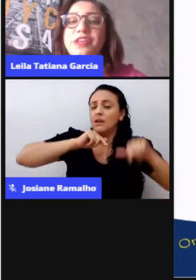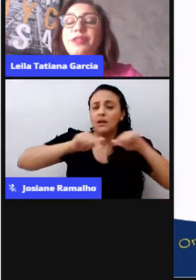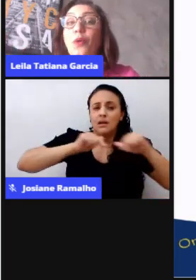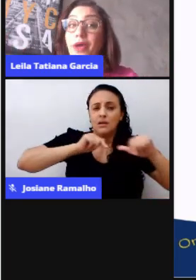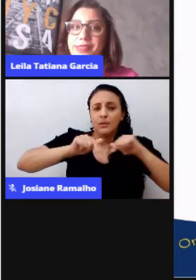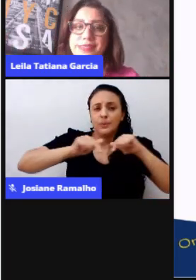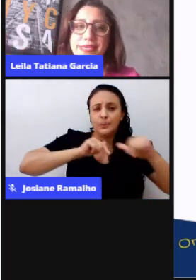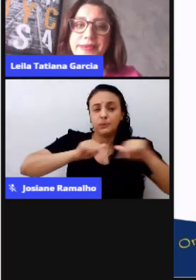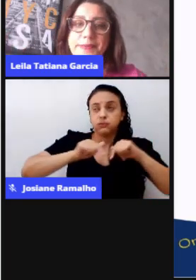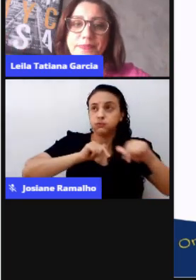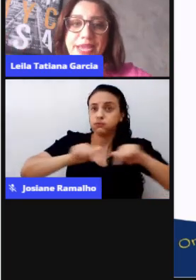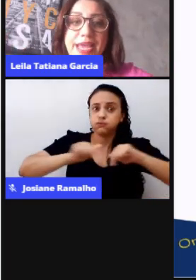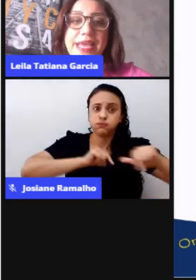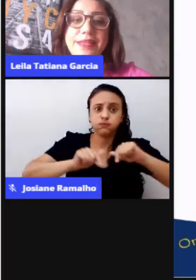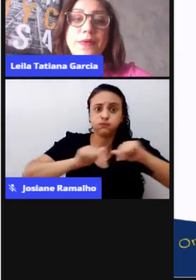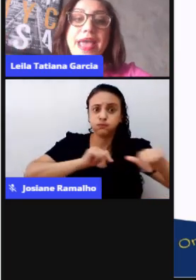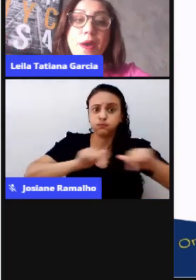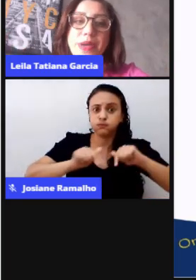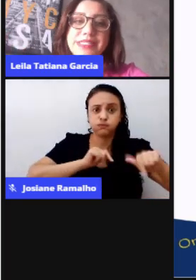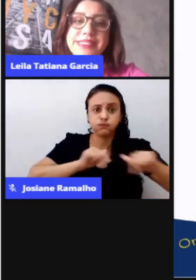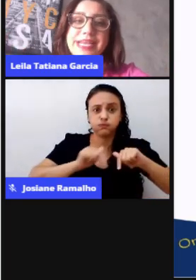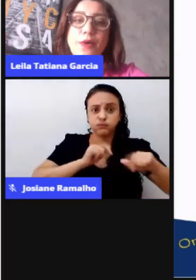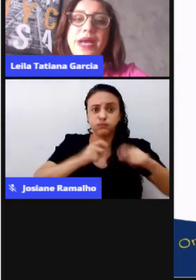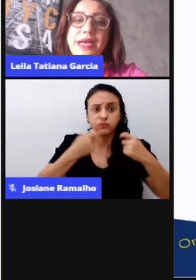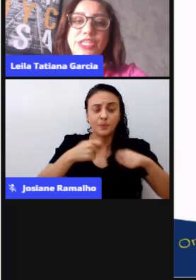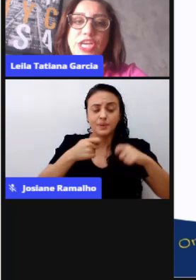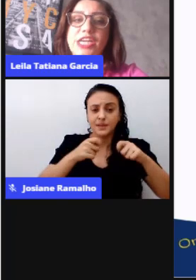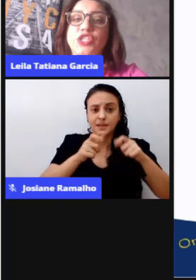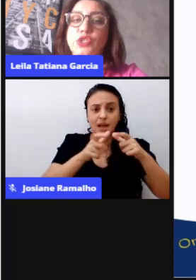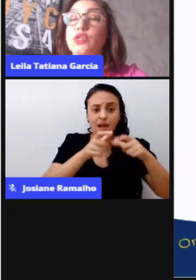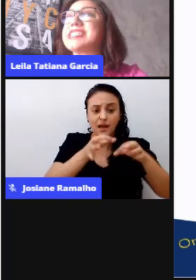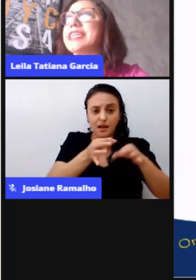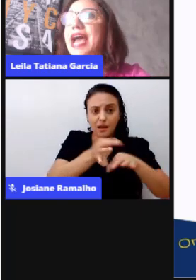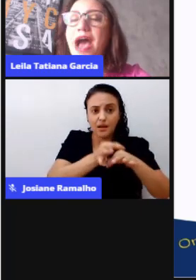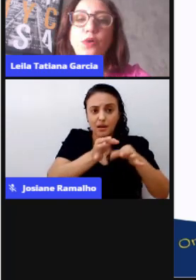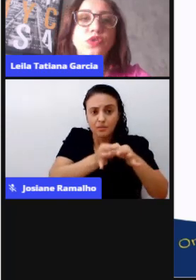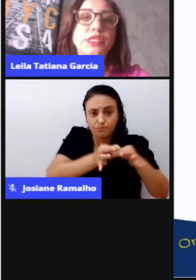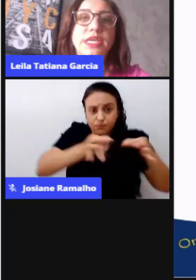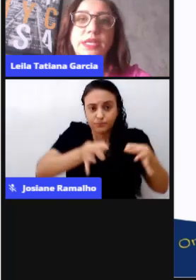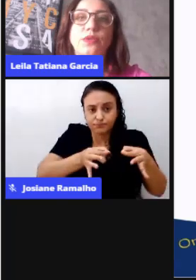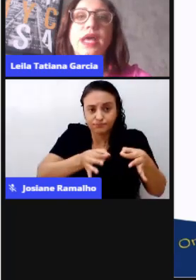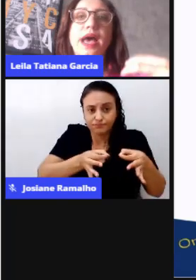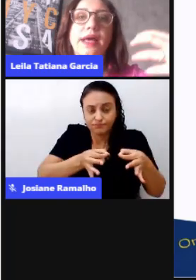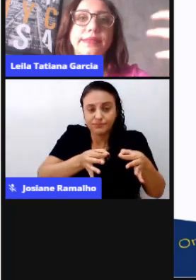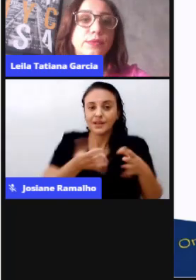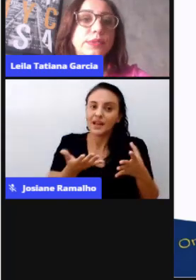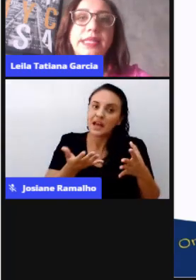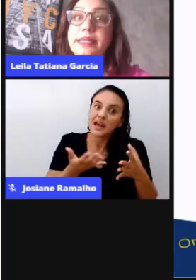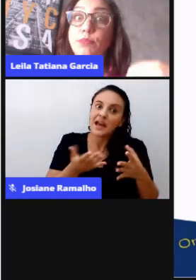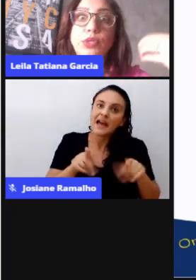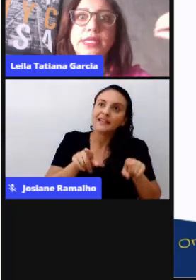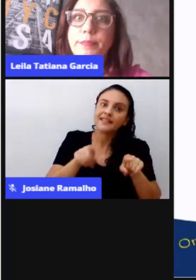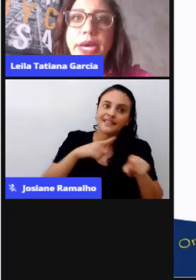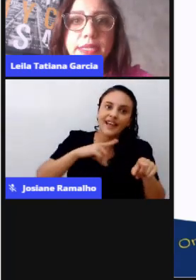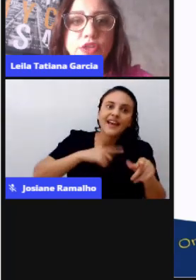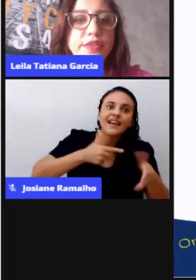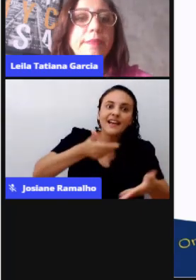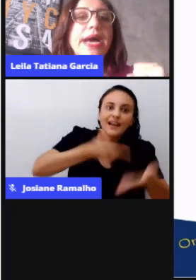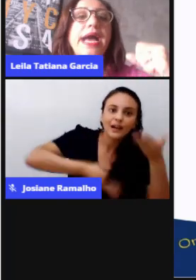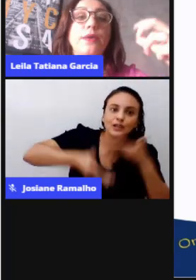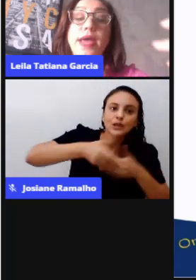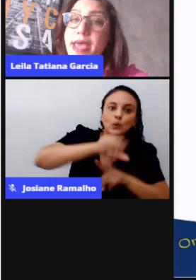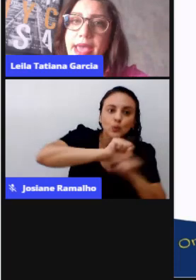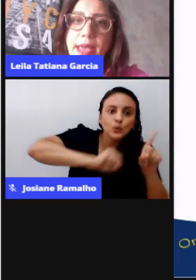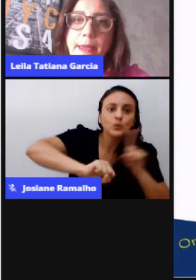me dividir em dois. Né? Então, é uma charge social dizendo da muita demanda